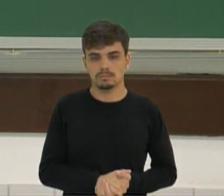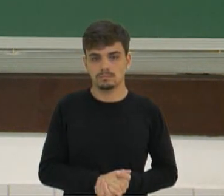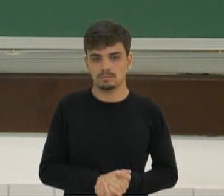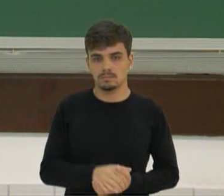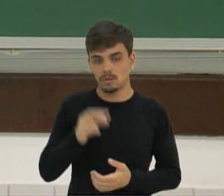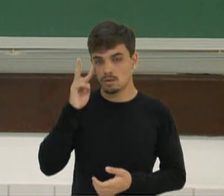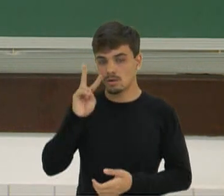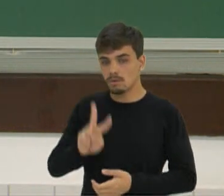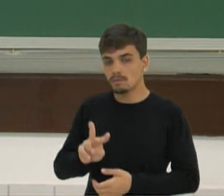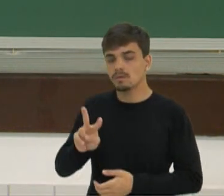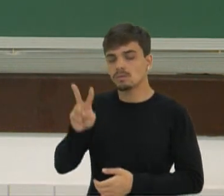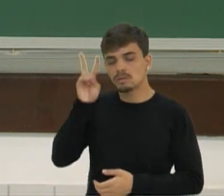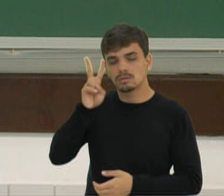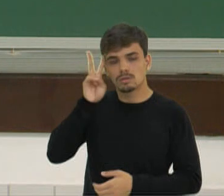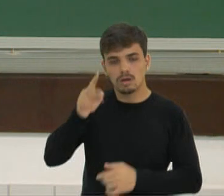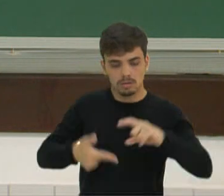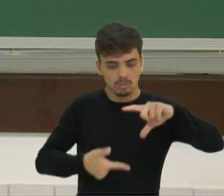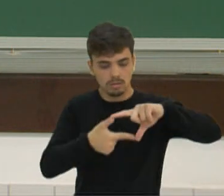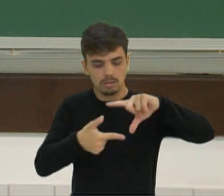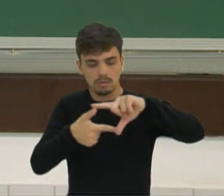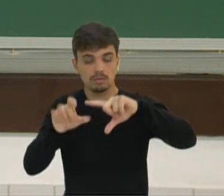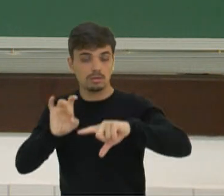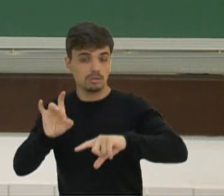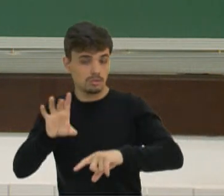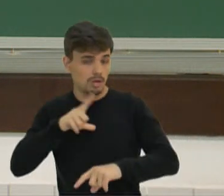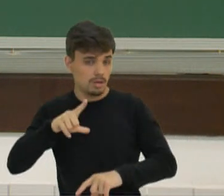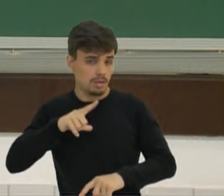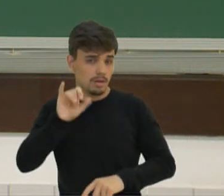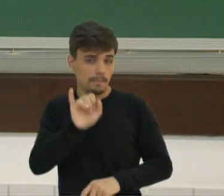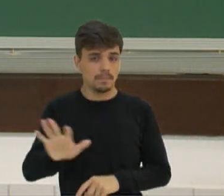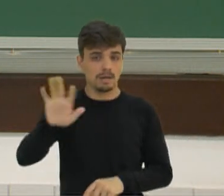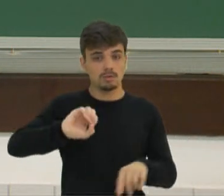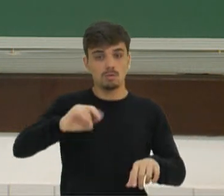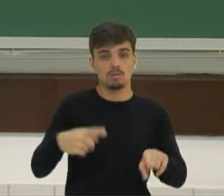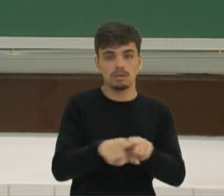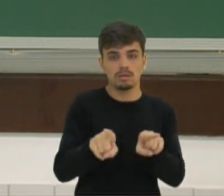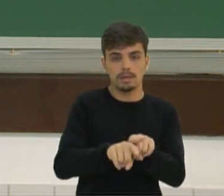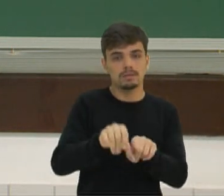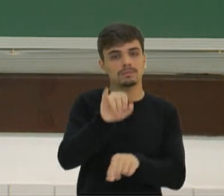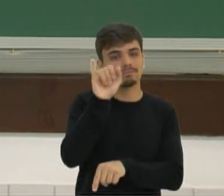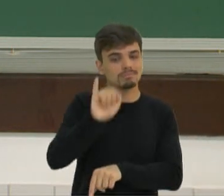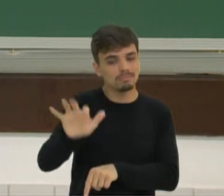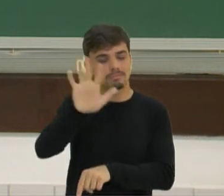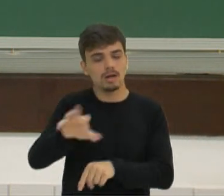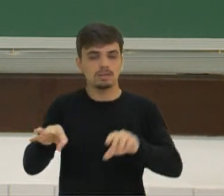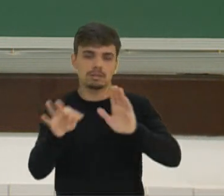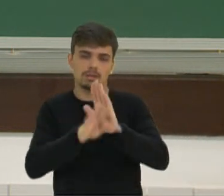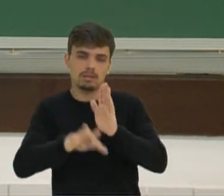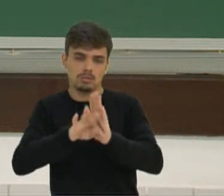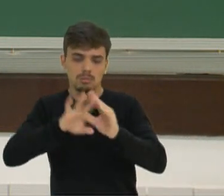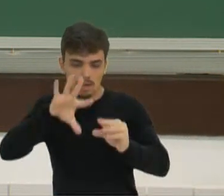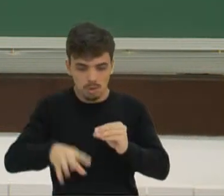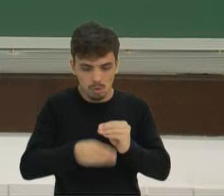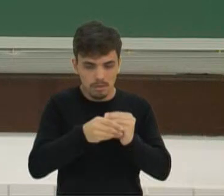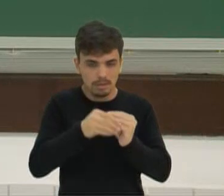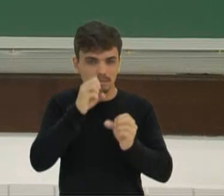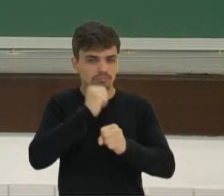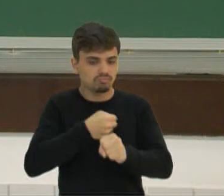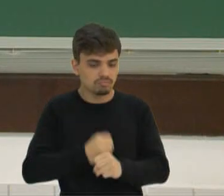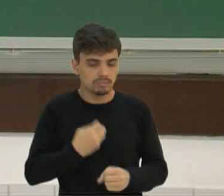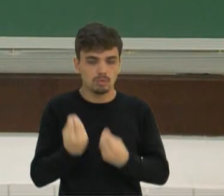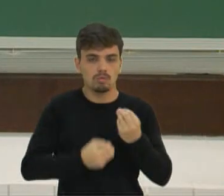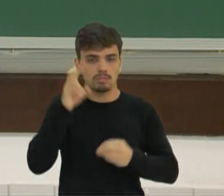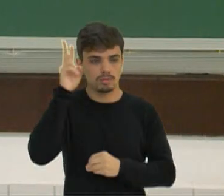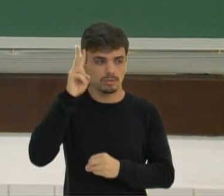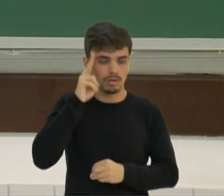ter apenas imagens ou ter a imagem e o texto, né, para a construção do sentido da história. Seguindo